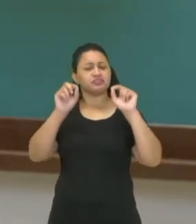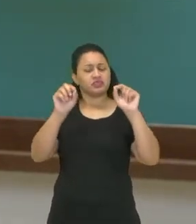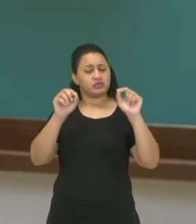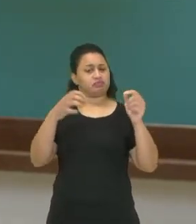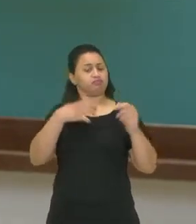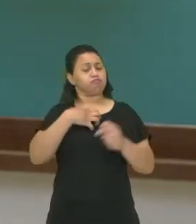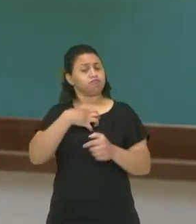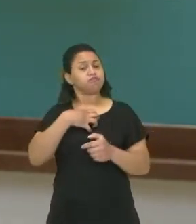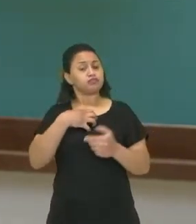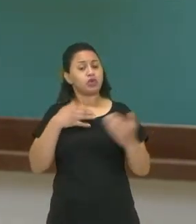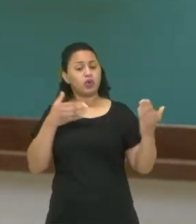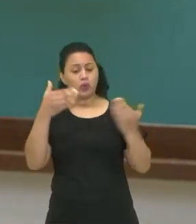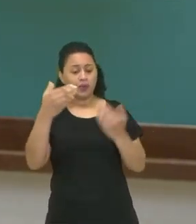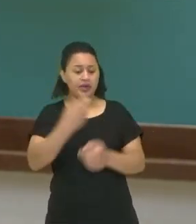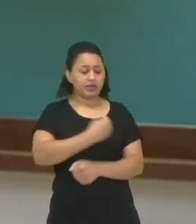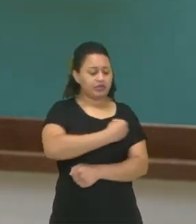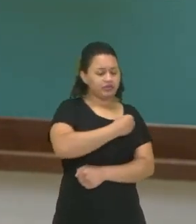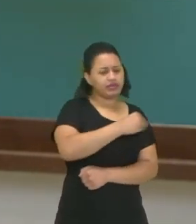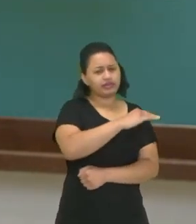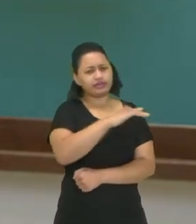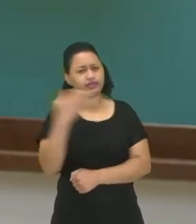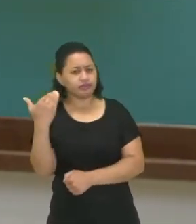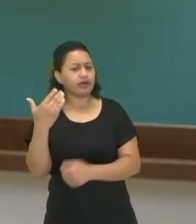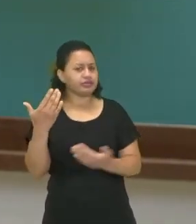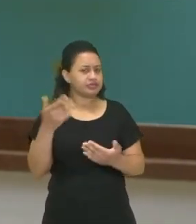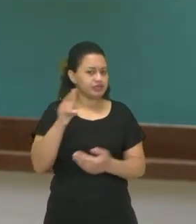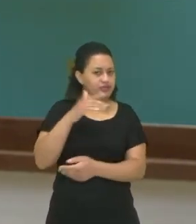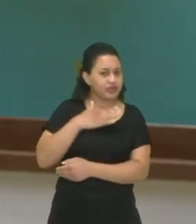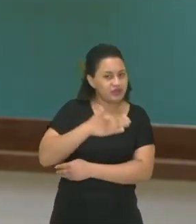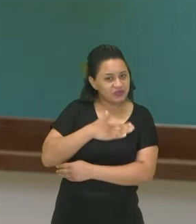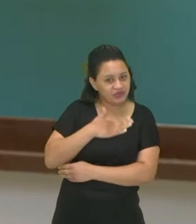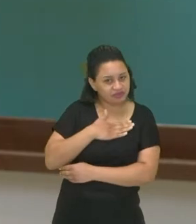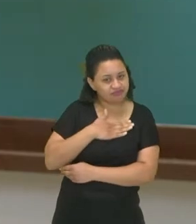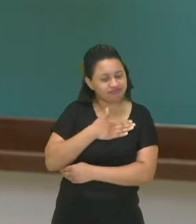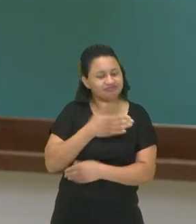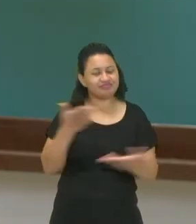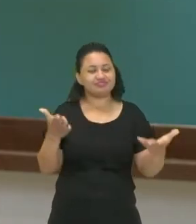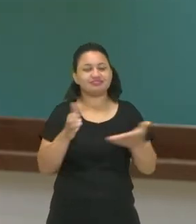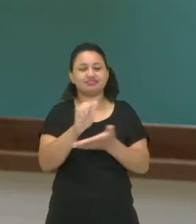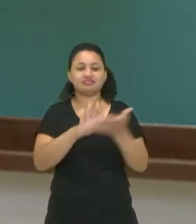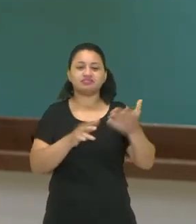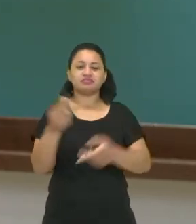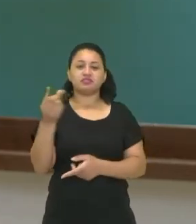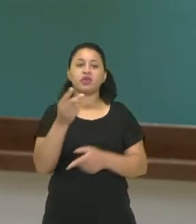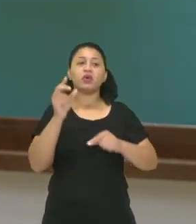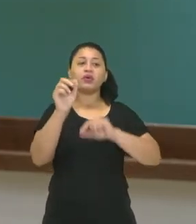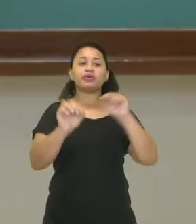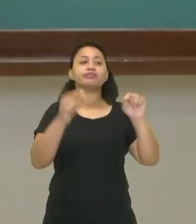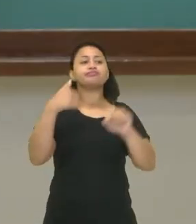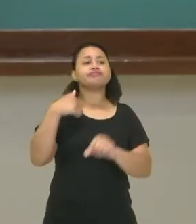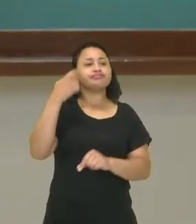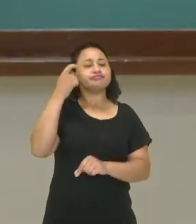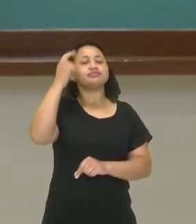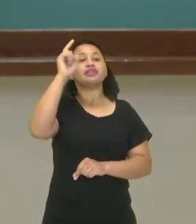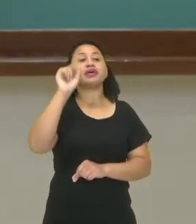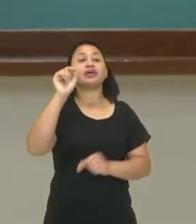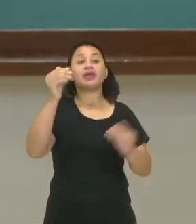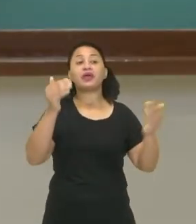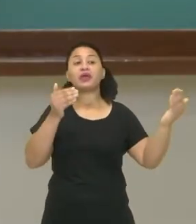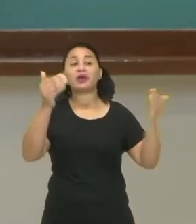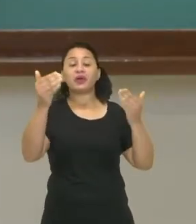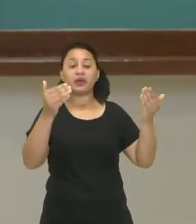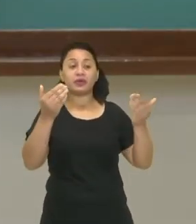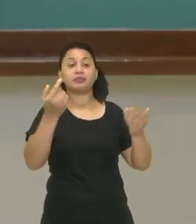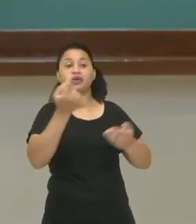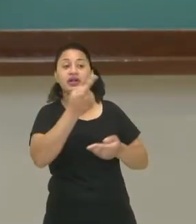né? Comparativo. Gostou? Vamos à atividade 2, então. A ideia justamente é comparar os